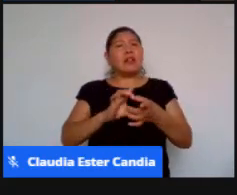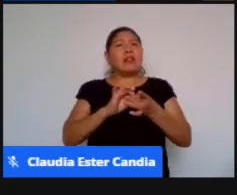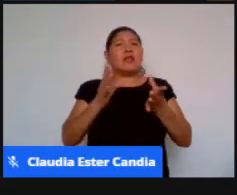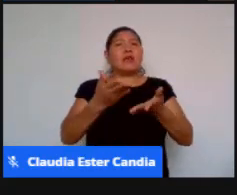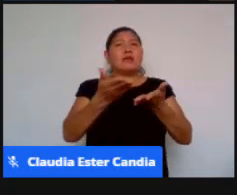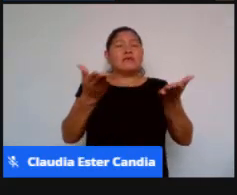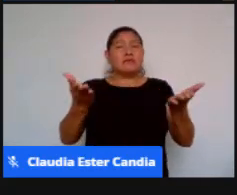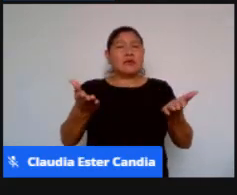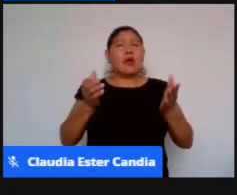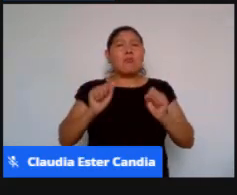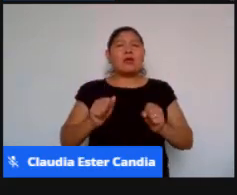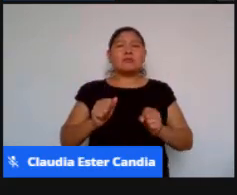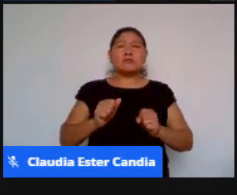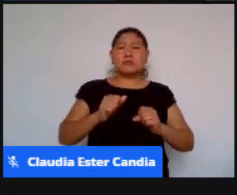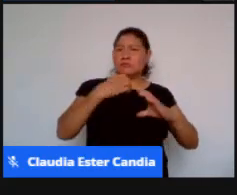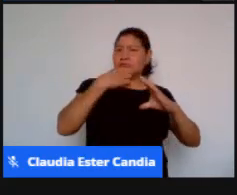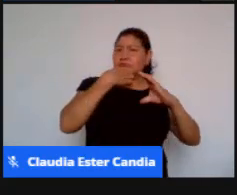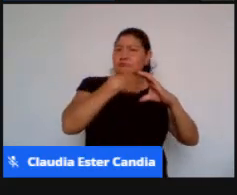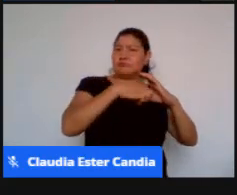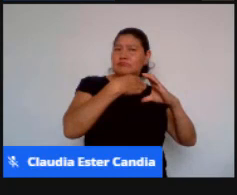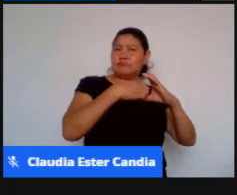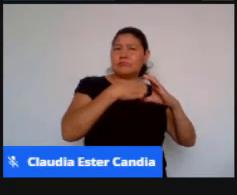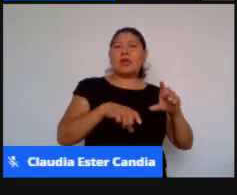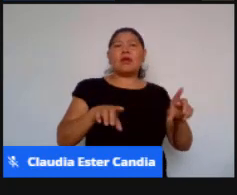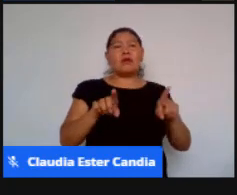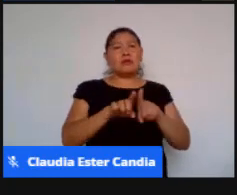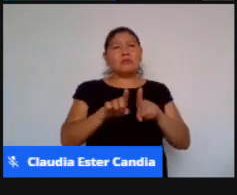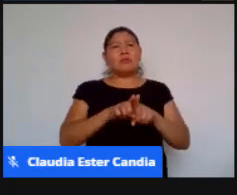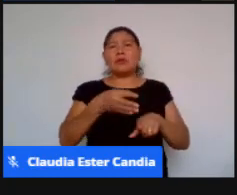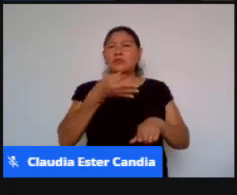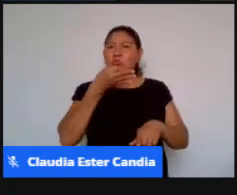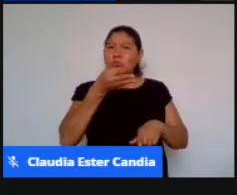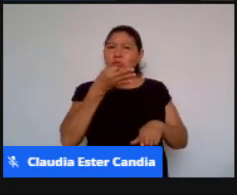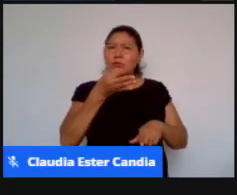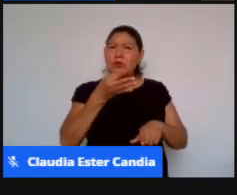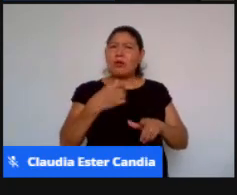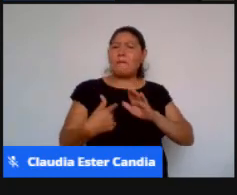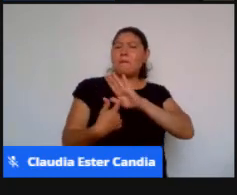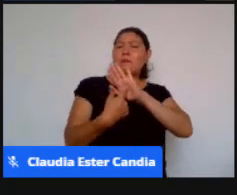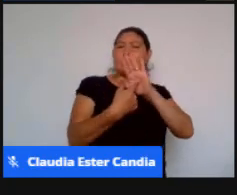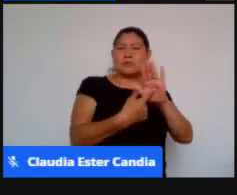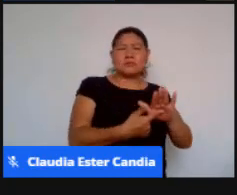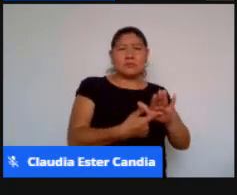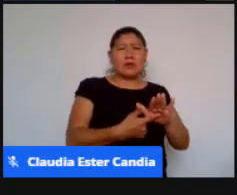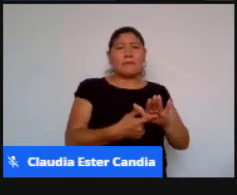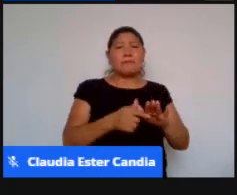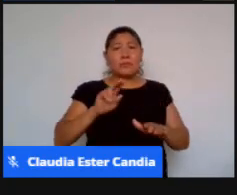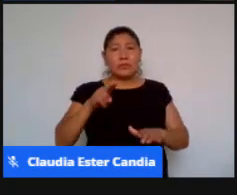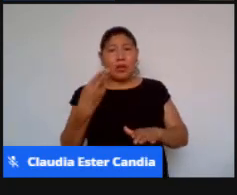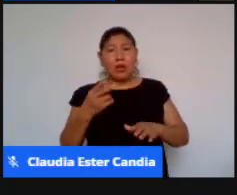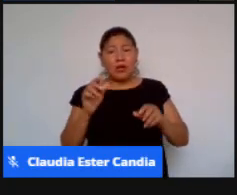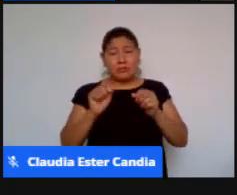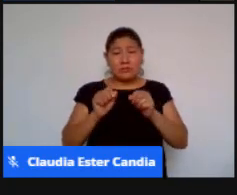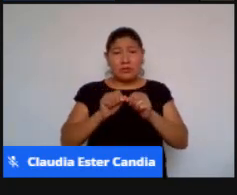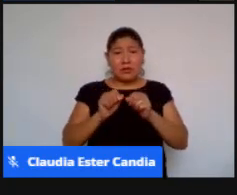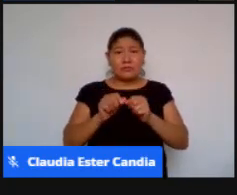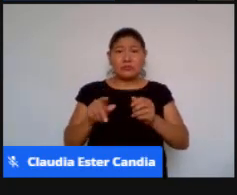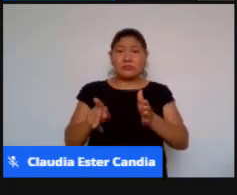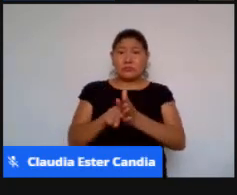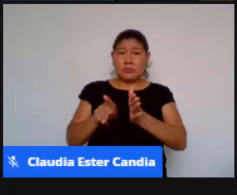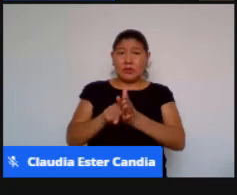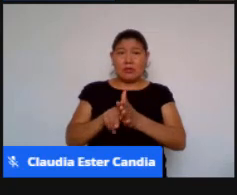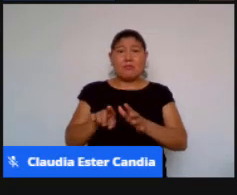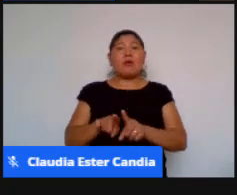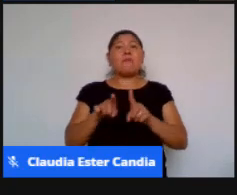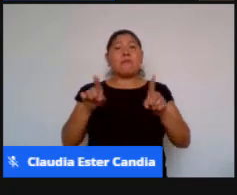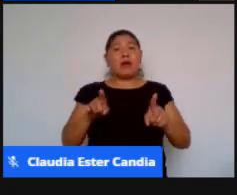para esse momento a gente precisou construir esse. E nada impede que, né, a gente ao longo do ano vai